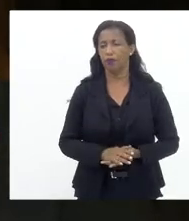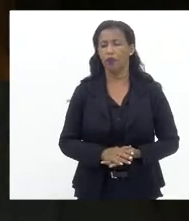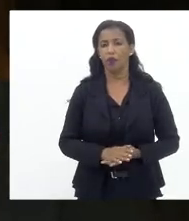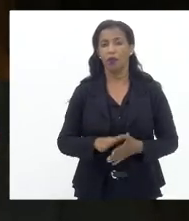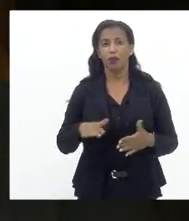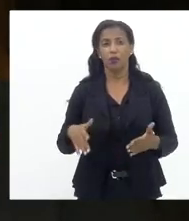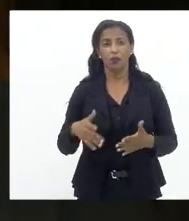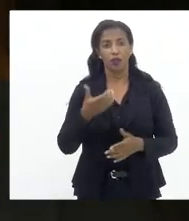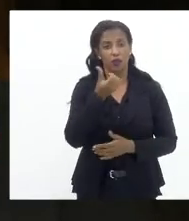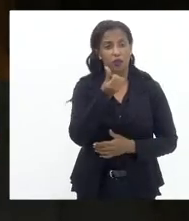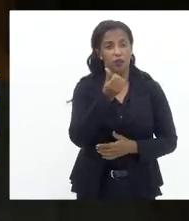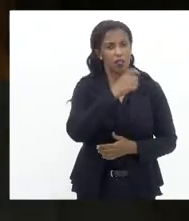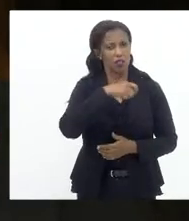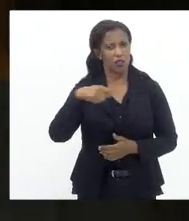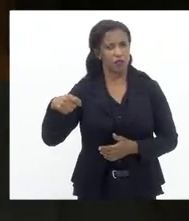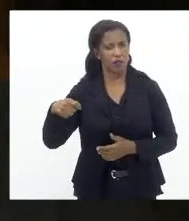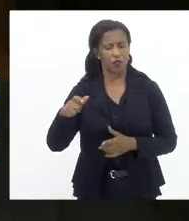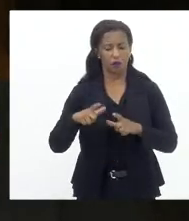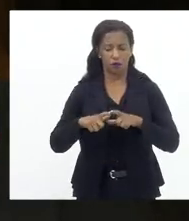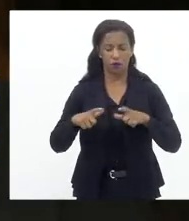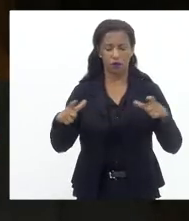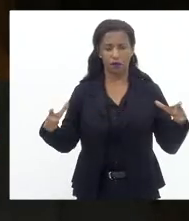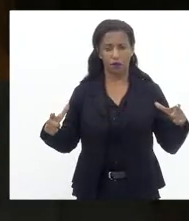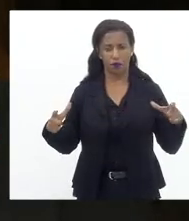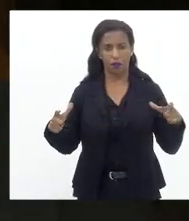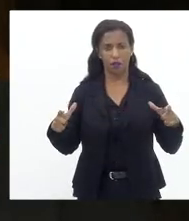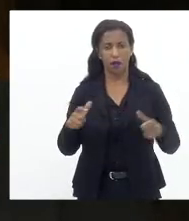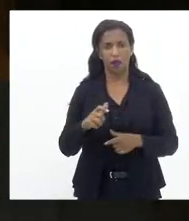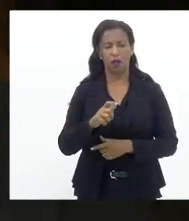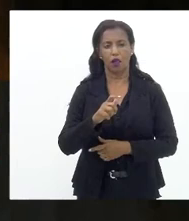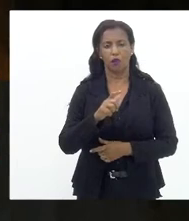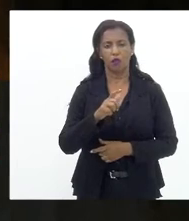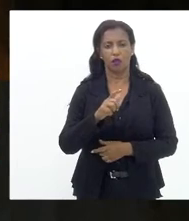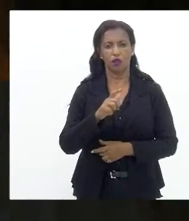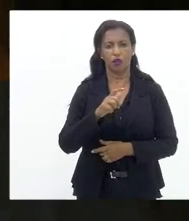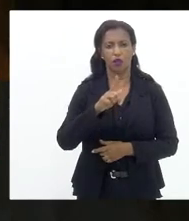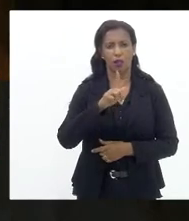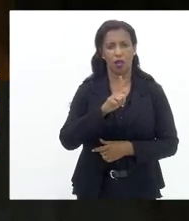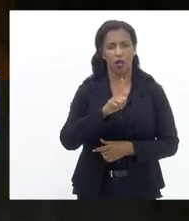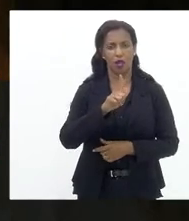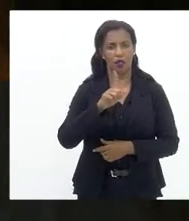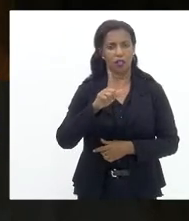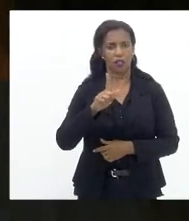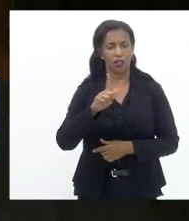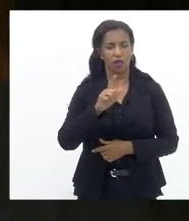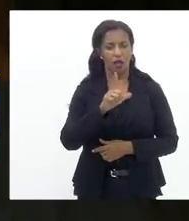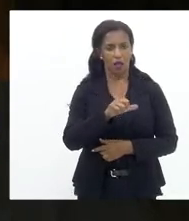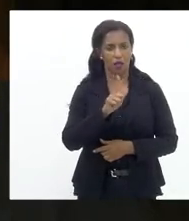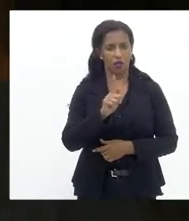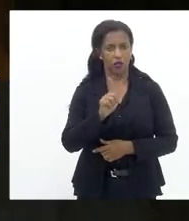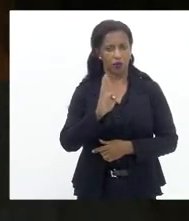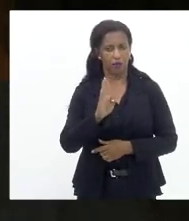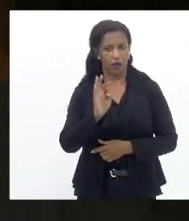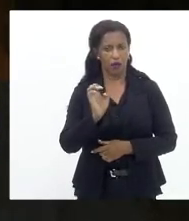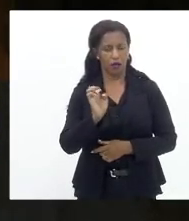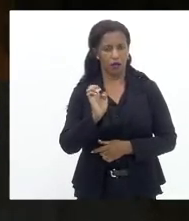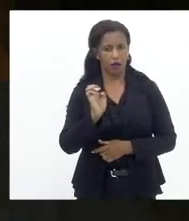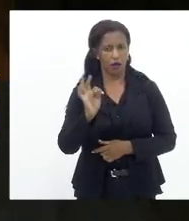nós ampliamos os centros é de LGBT que que ia mais nós